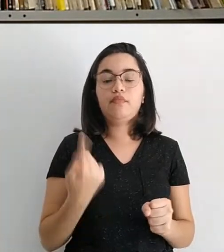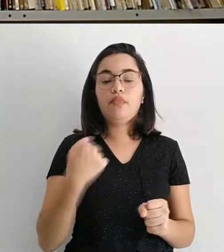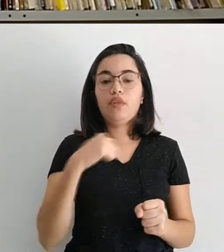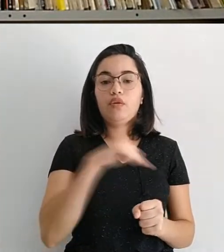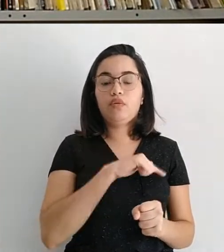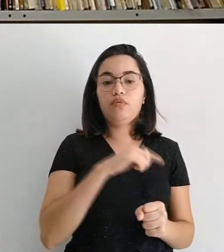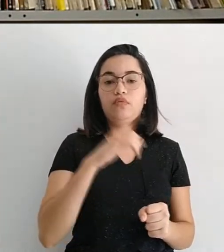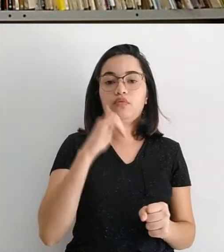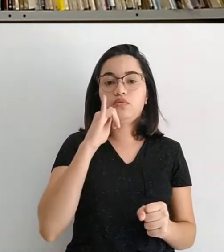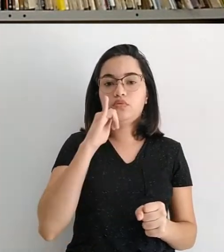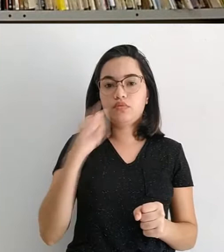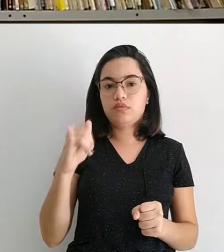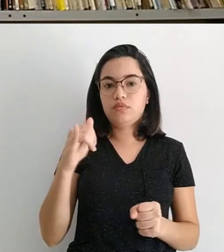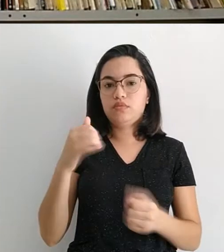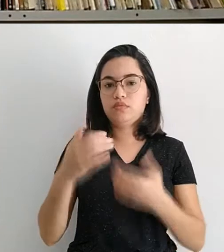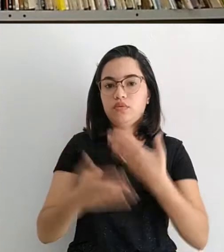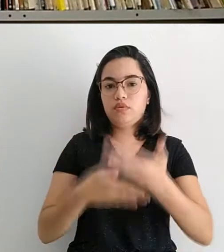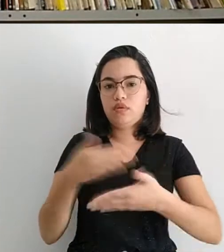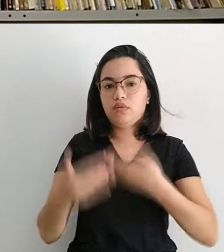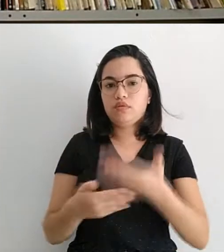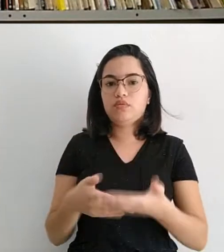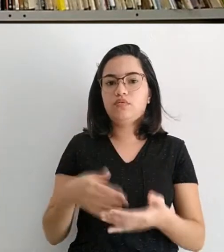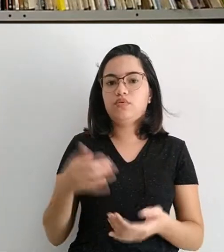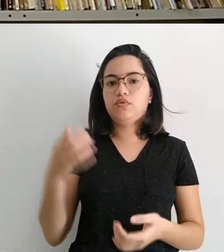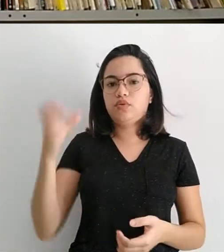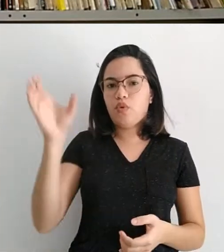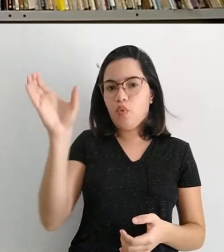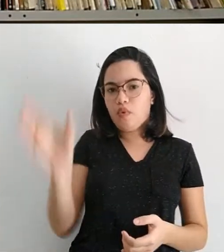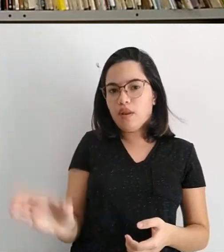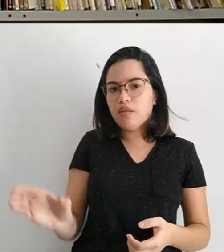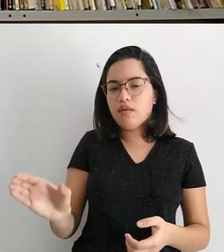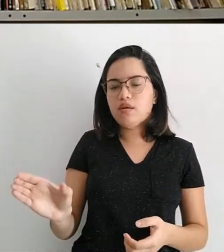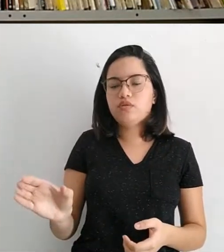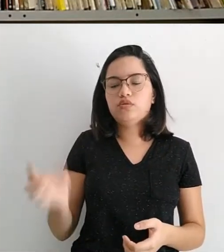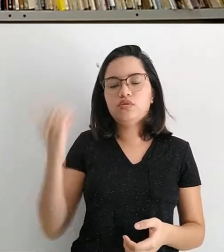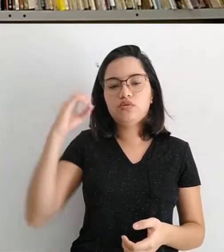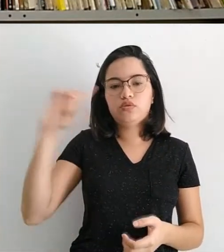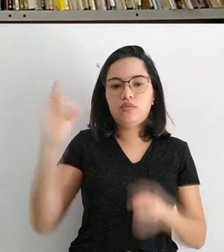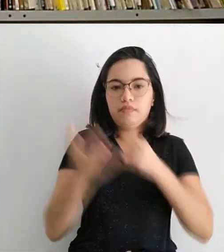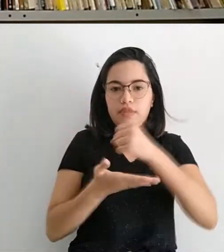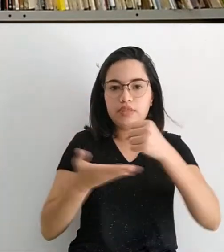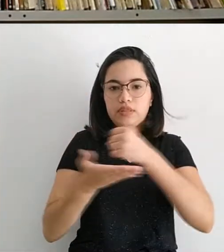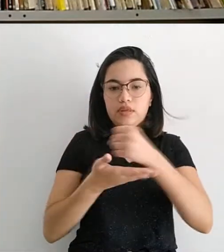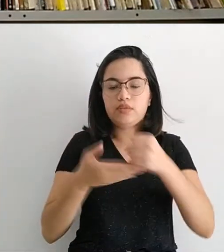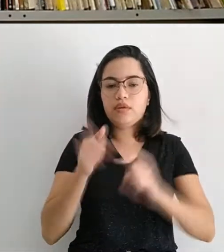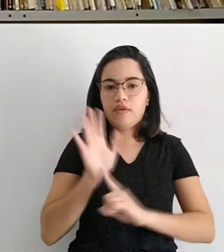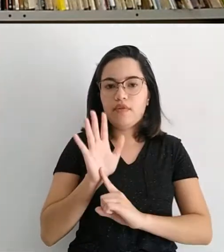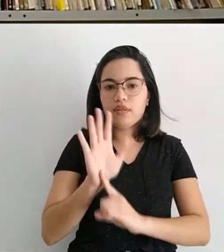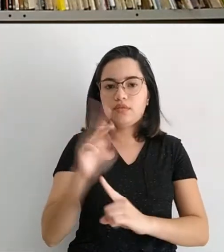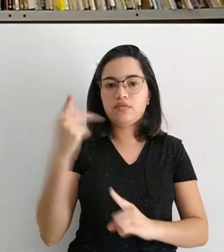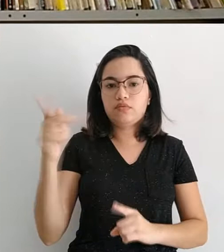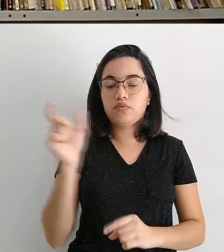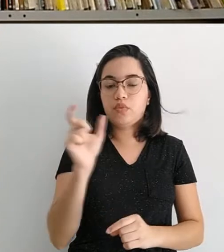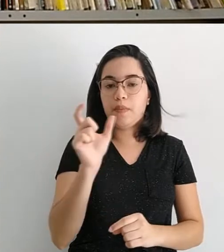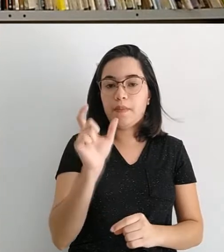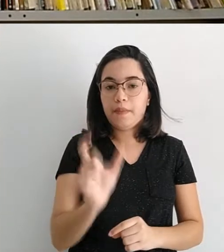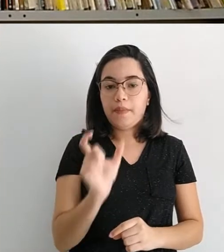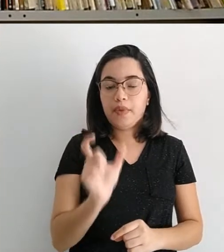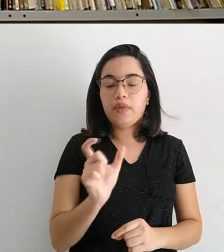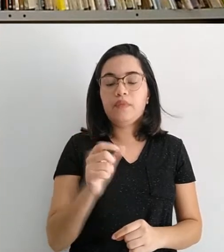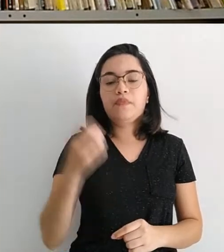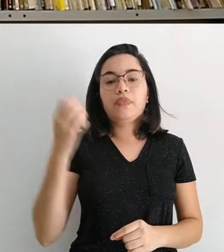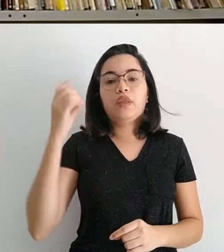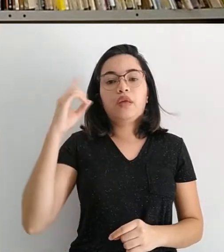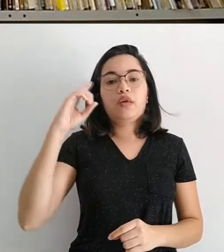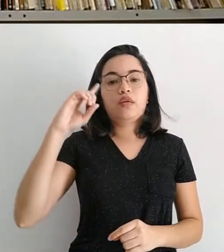Nós dizemos, né, em relação aos atributos de Deus, baseado na revelação, na sua palavra,